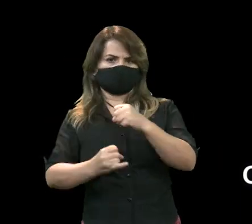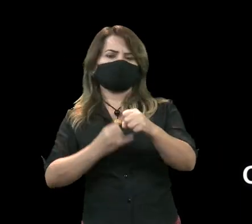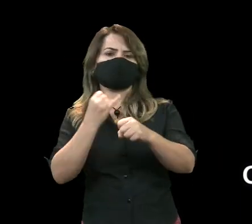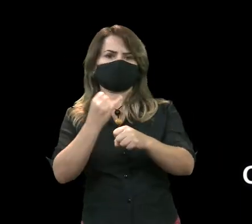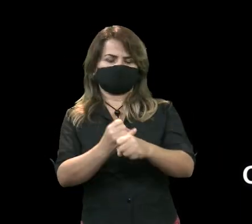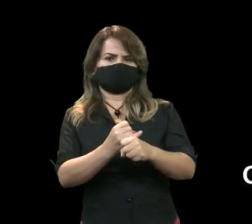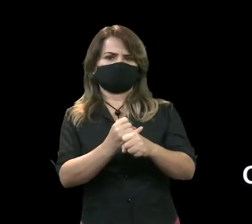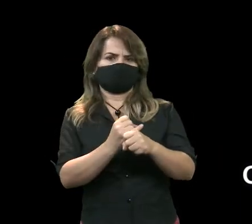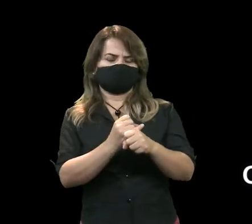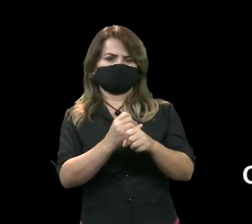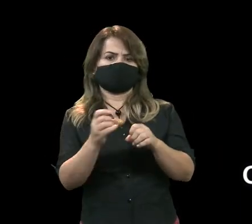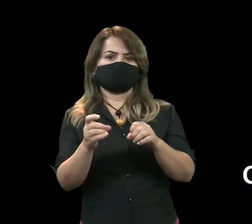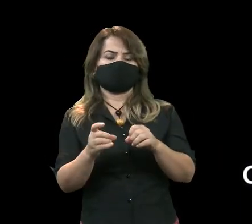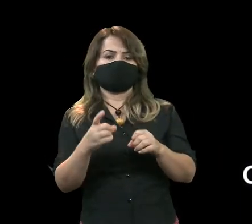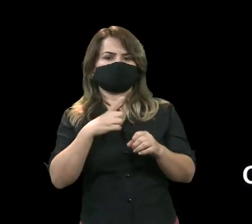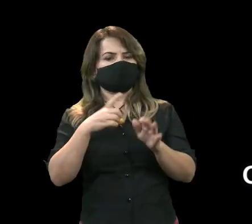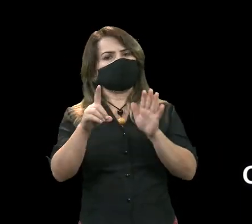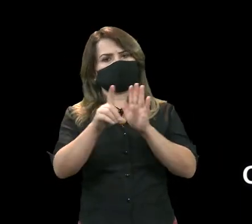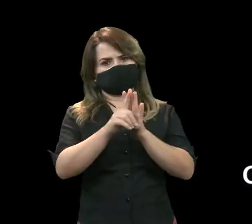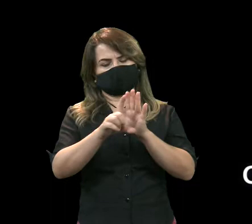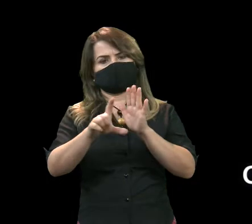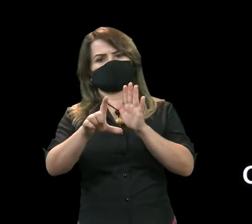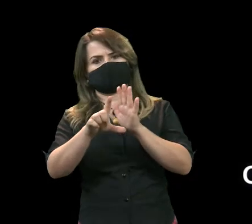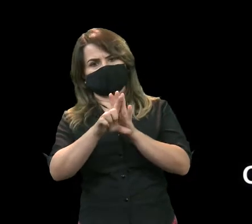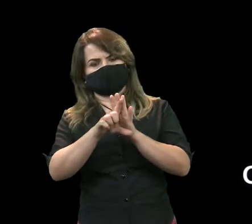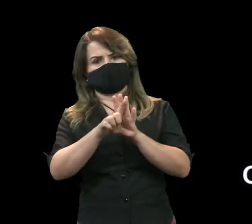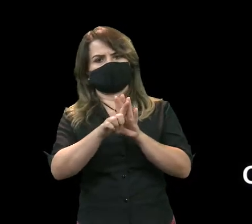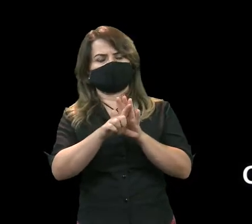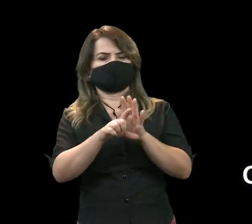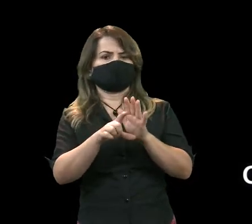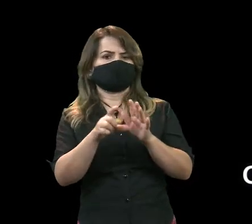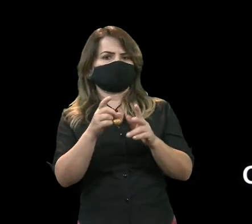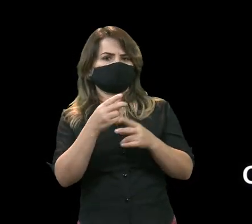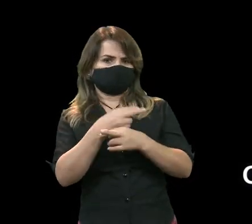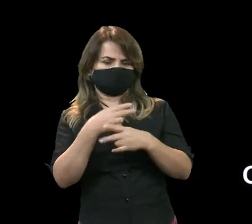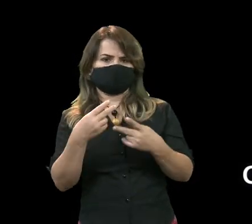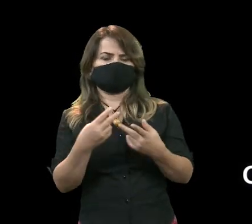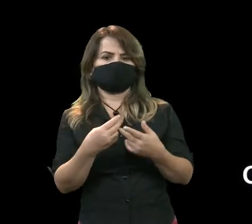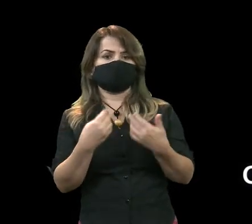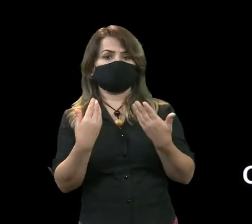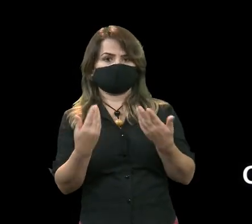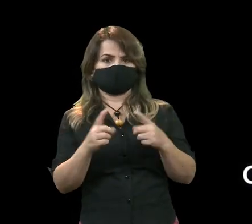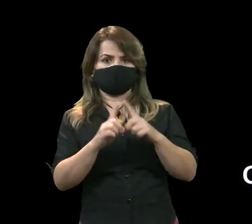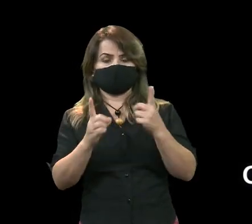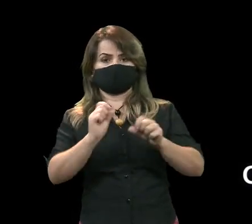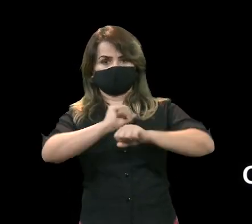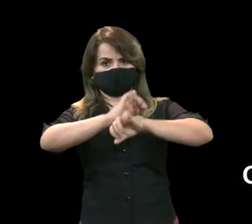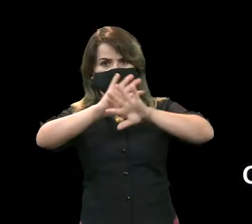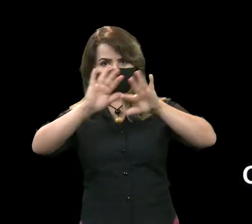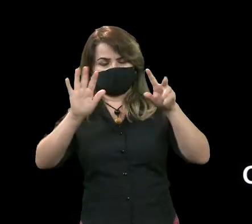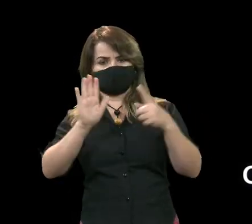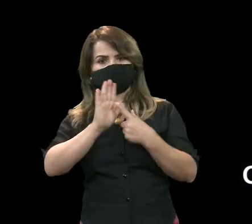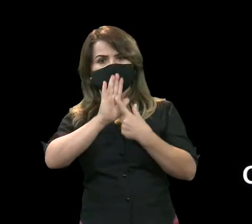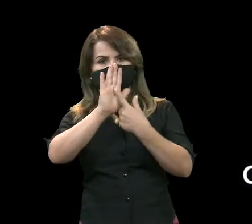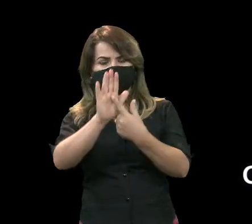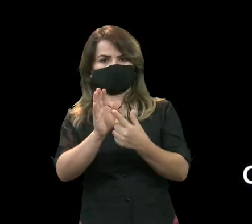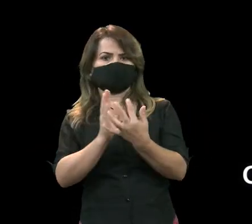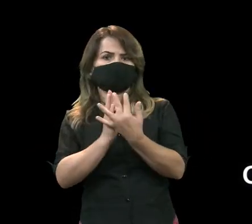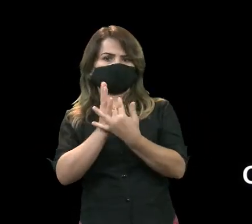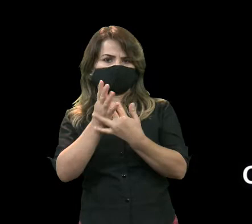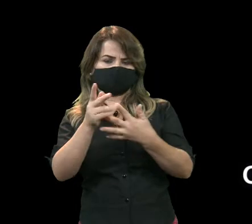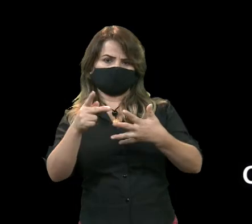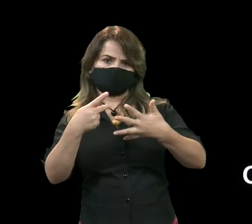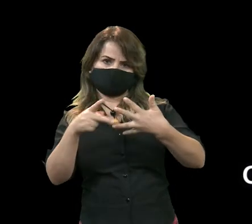normatizado por lei, decretos e assim por diante. E, acima de tudo, deixando a transparência para que todos nós possamos